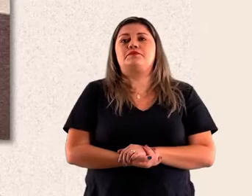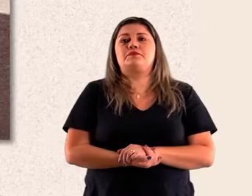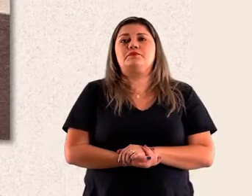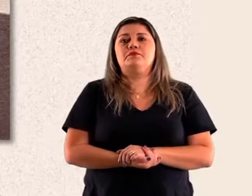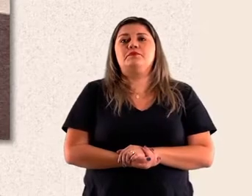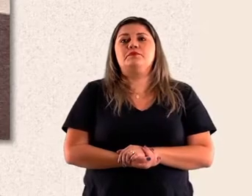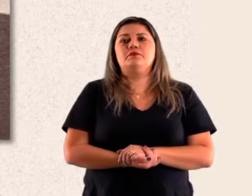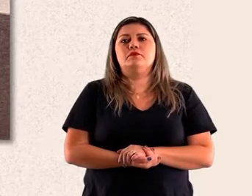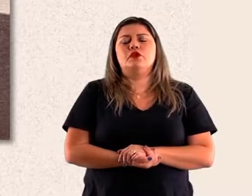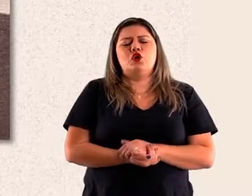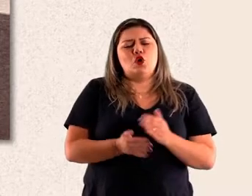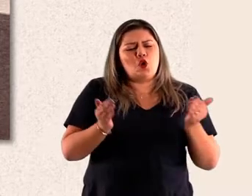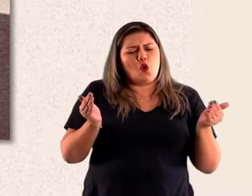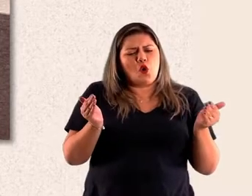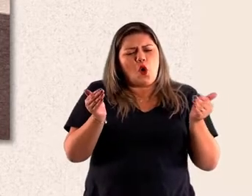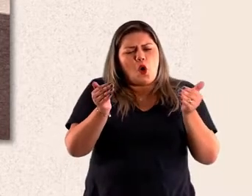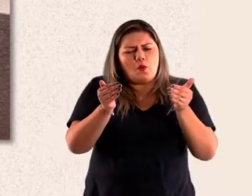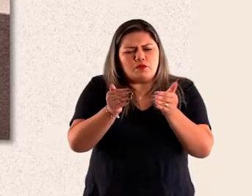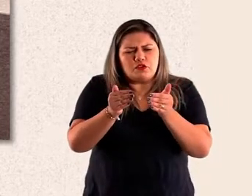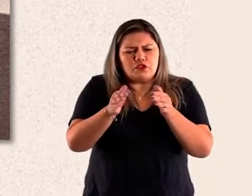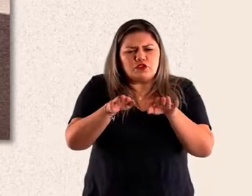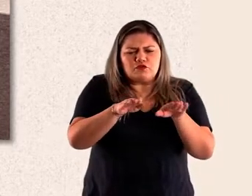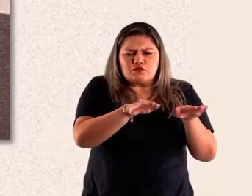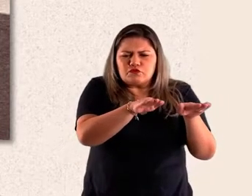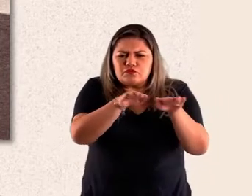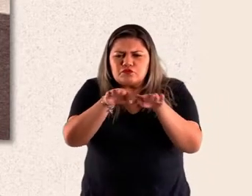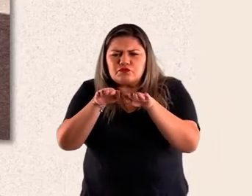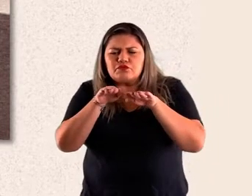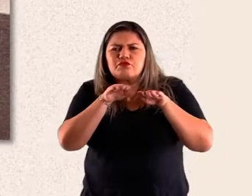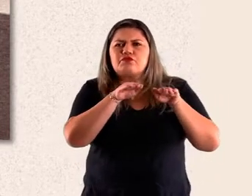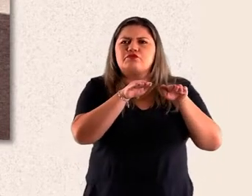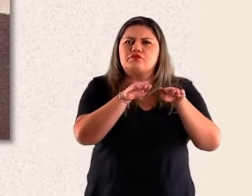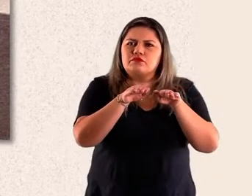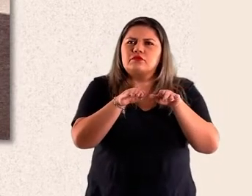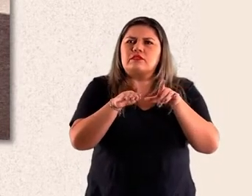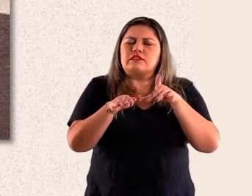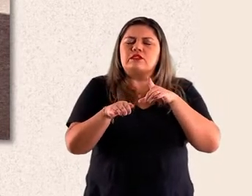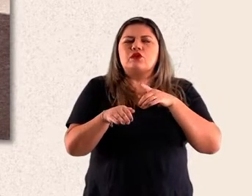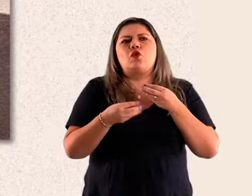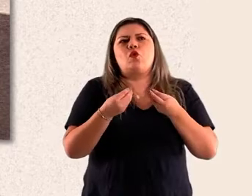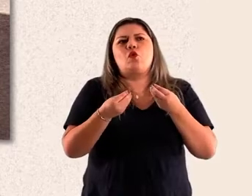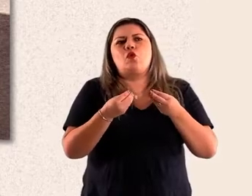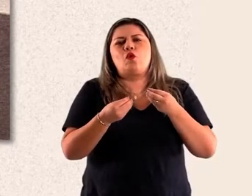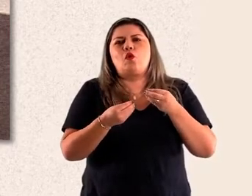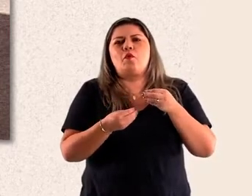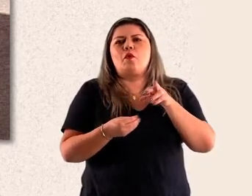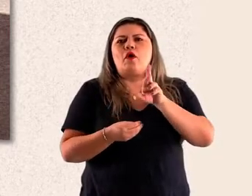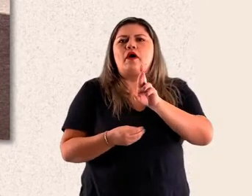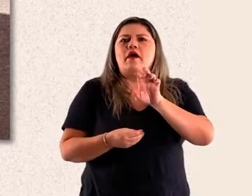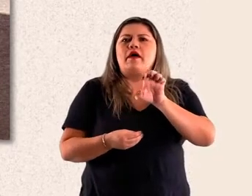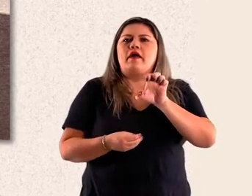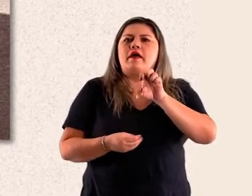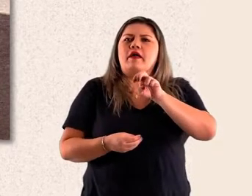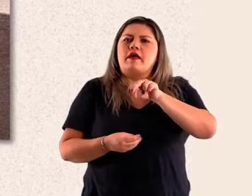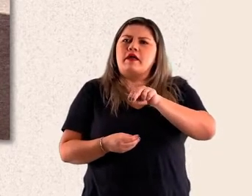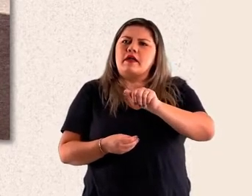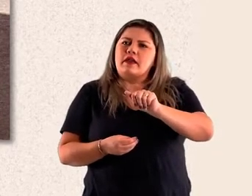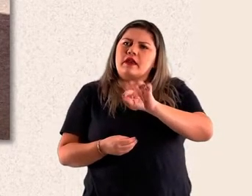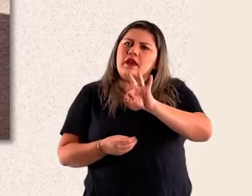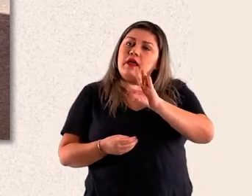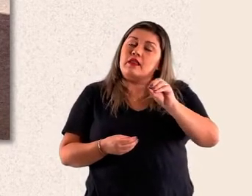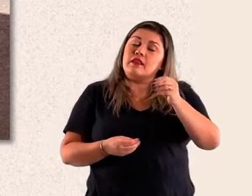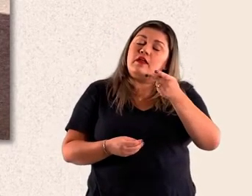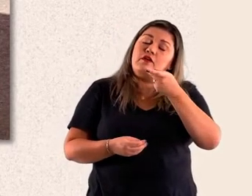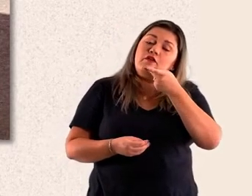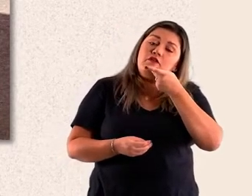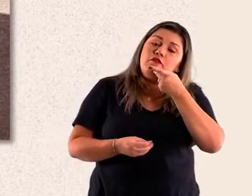com esse objetivo comum de estarmos juntos aqui acho que como a Renata bem disse é a ideia é que possamos